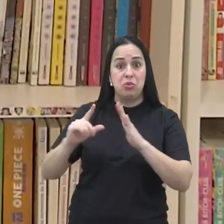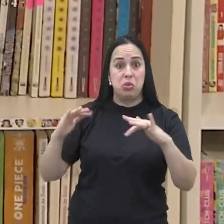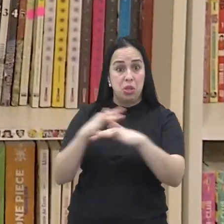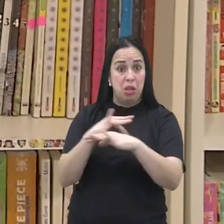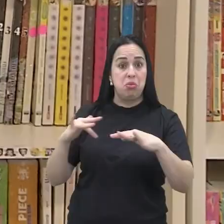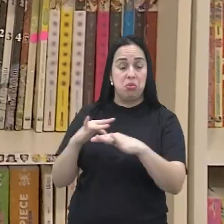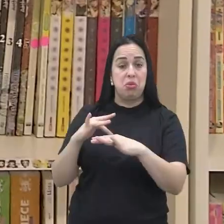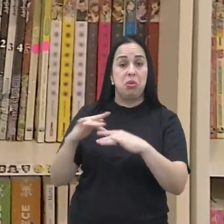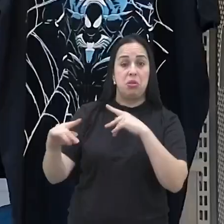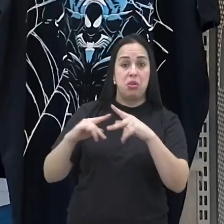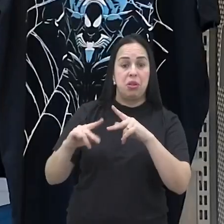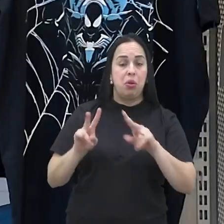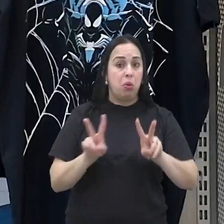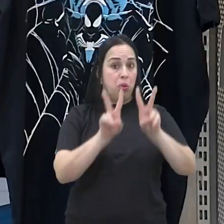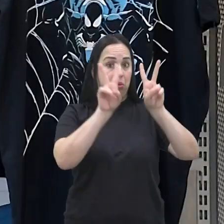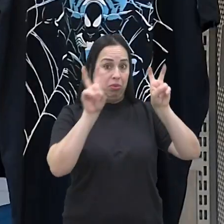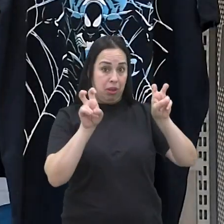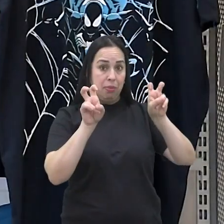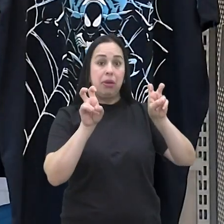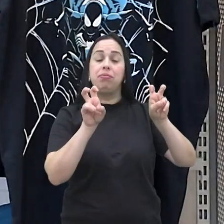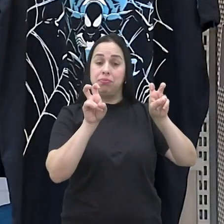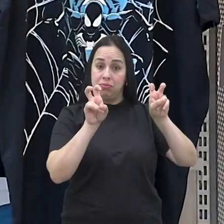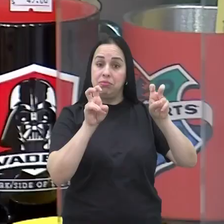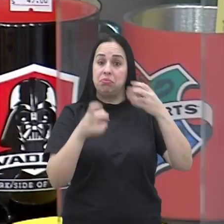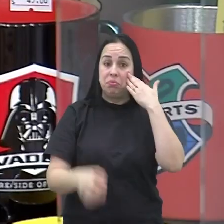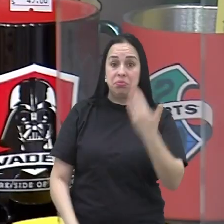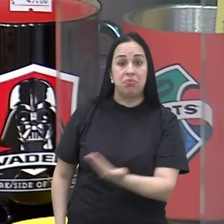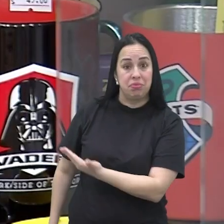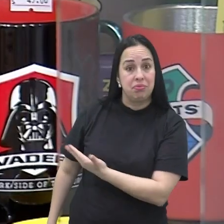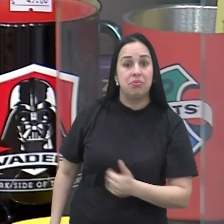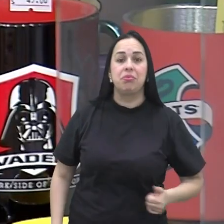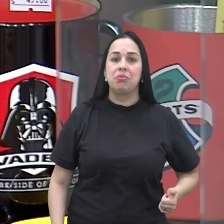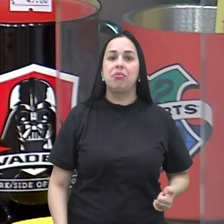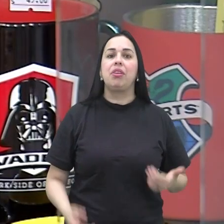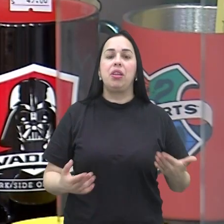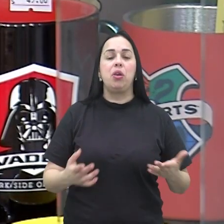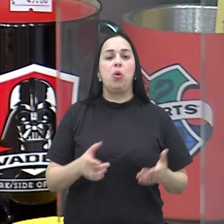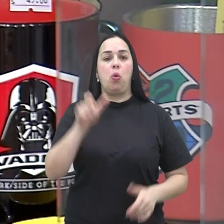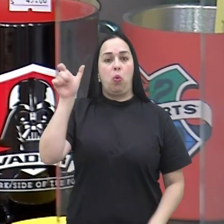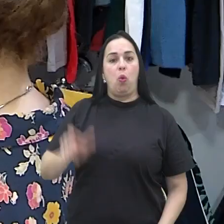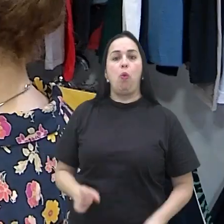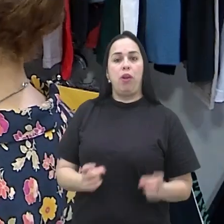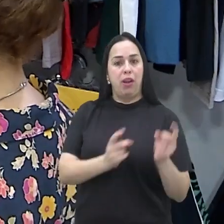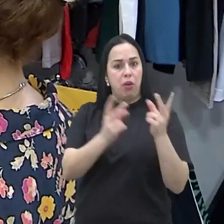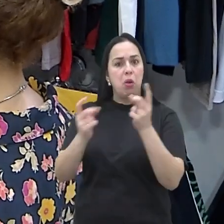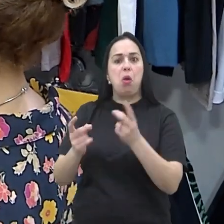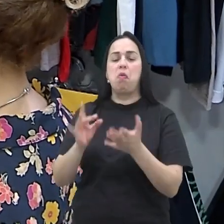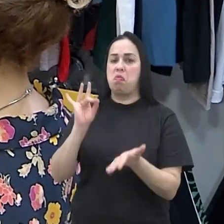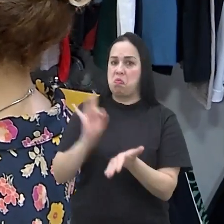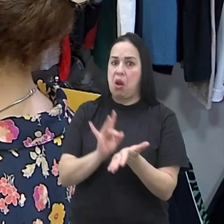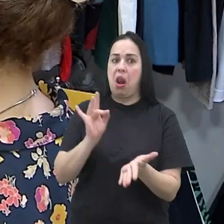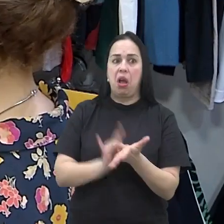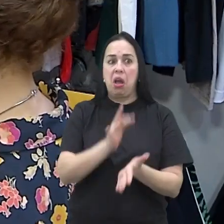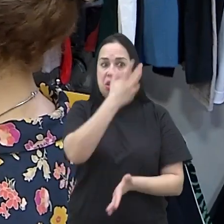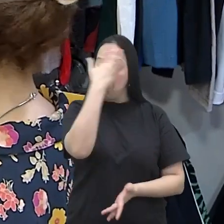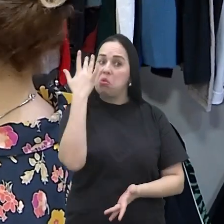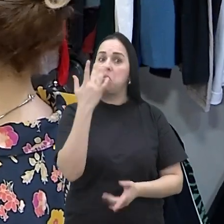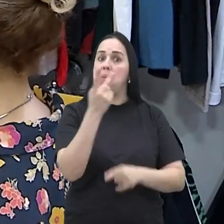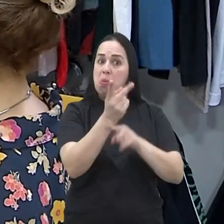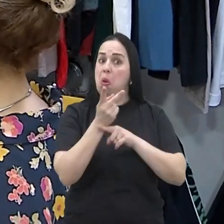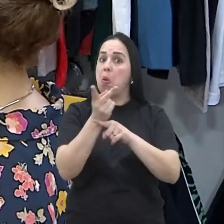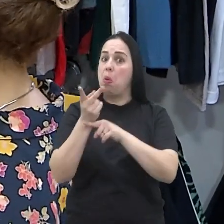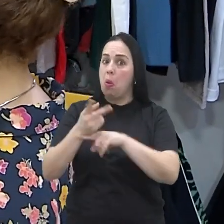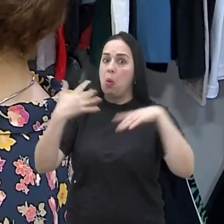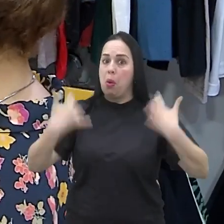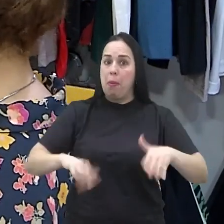São José dos Campos, produtos com temas geeks são a aposta das vendas. E o vendedor confirma, a